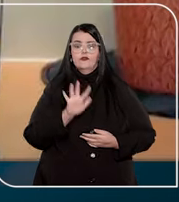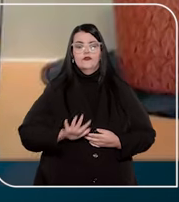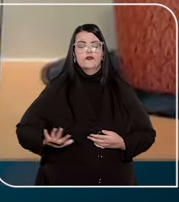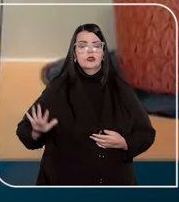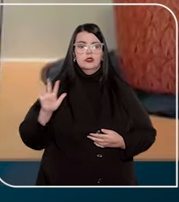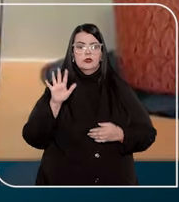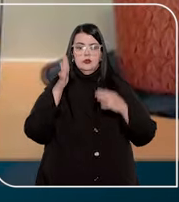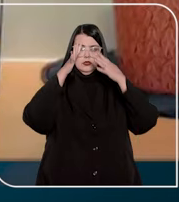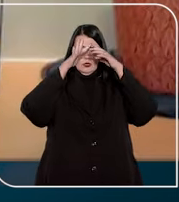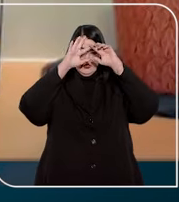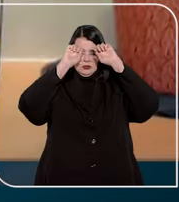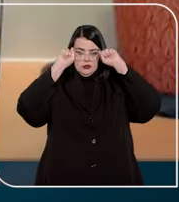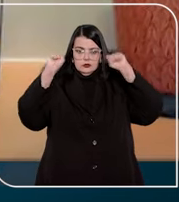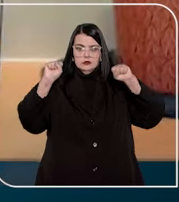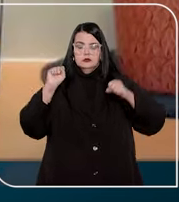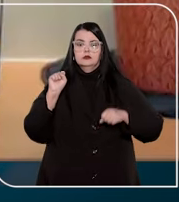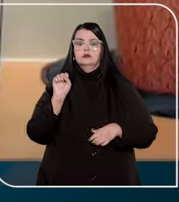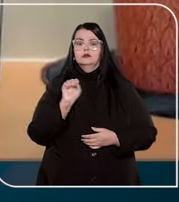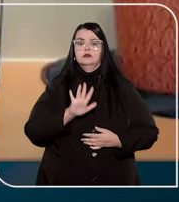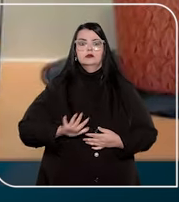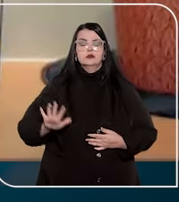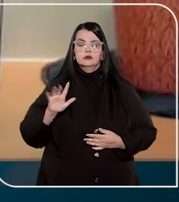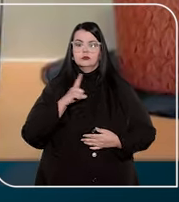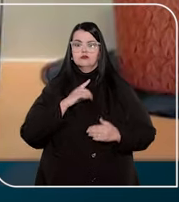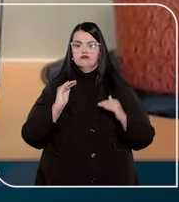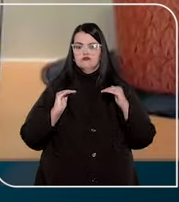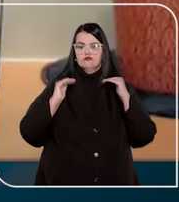a arguição da questão federal para o Superior